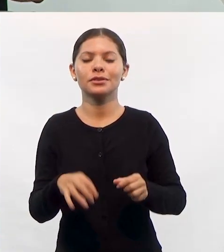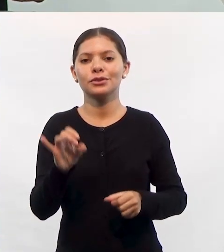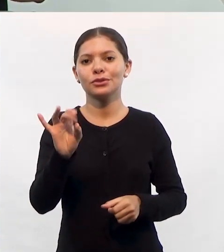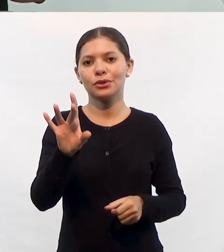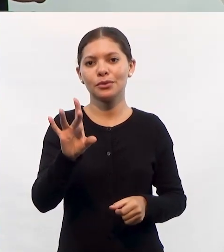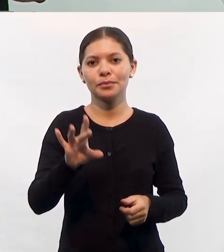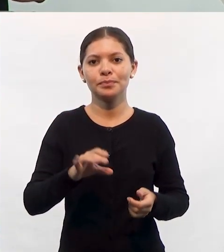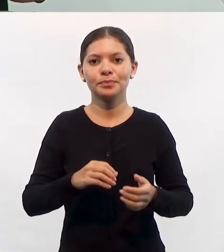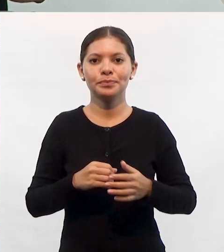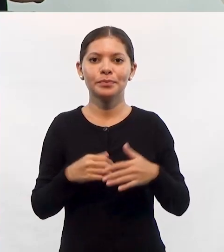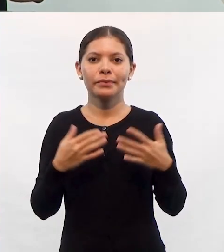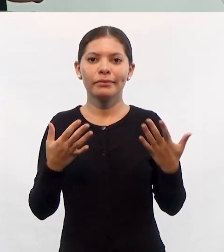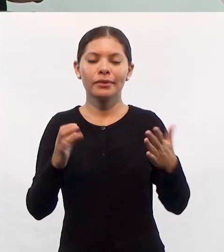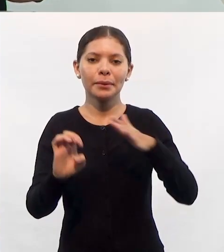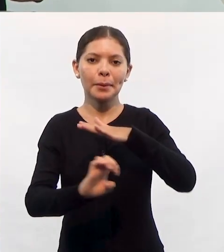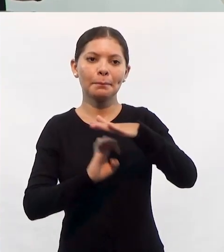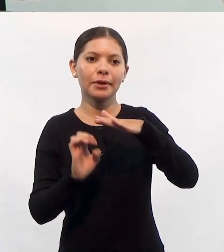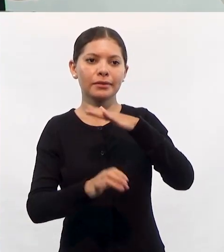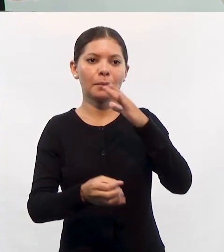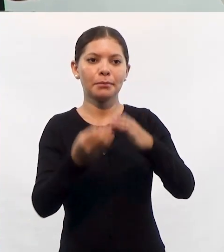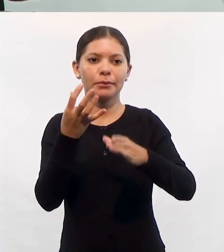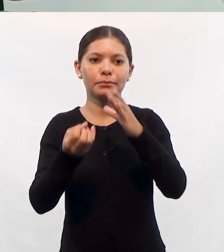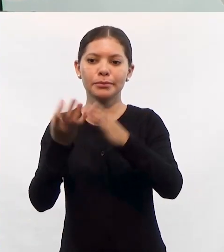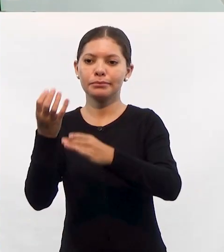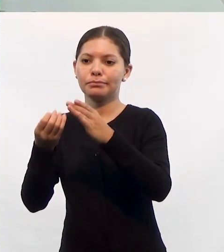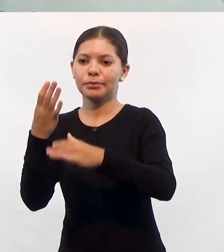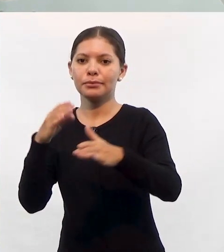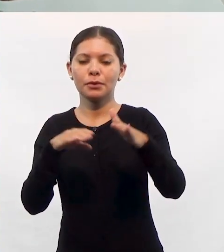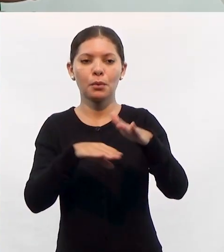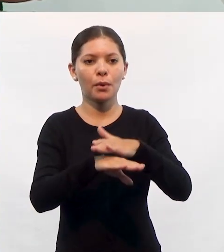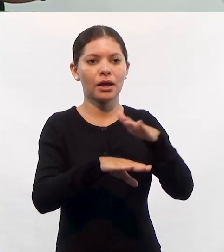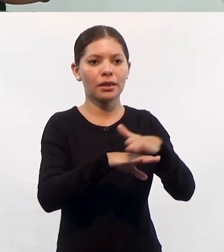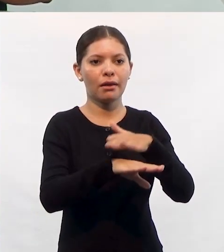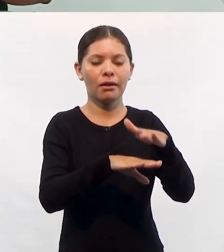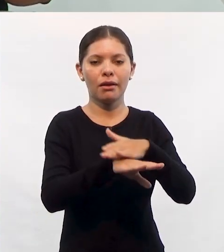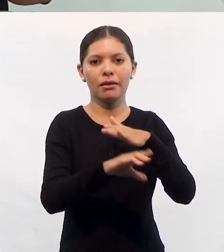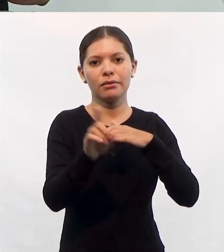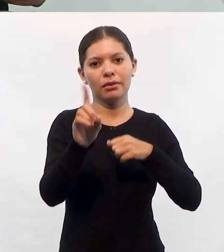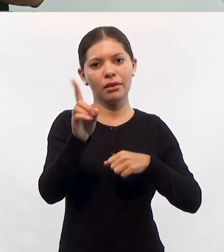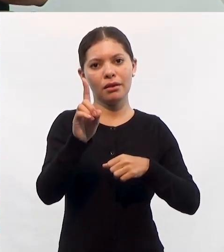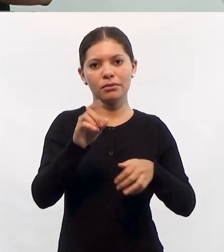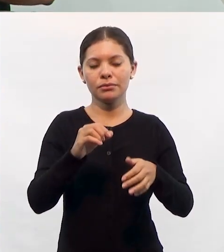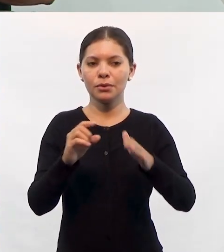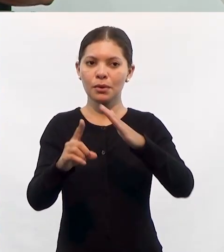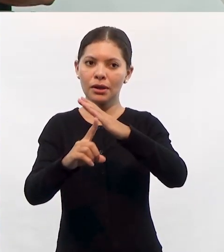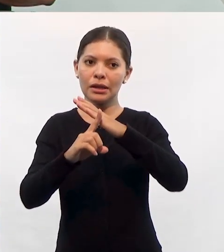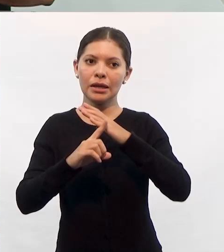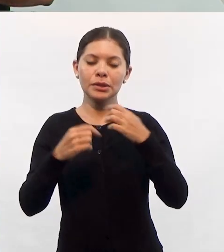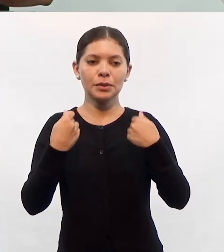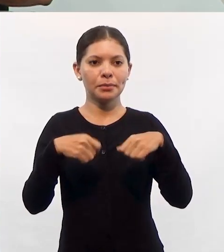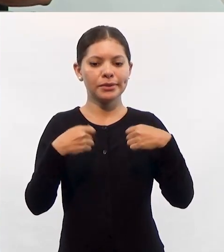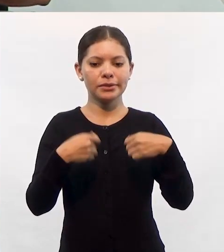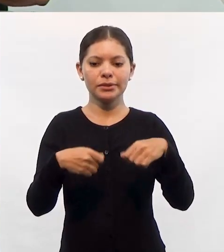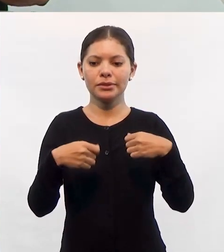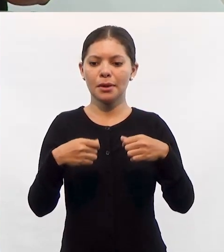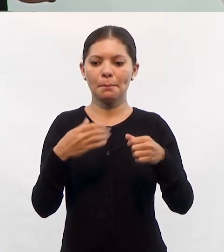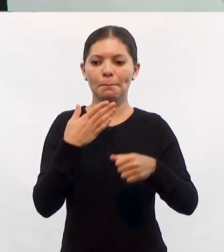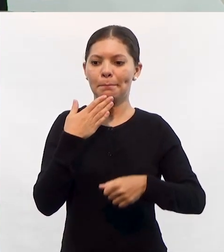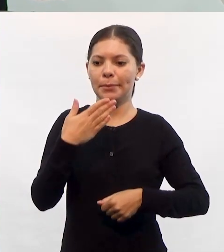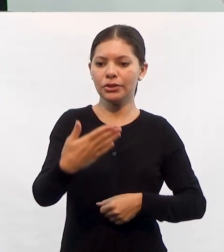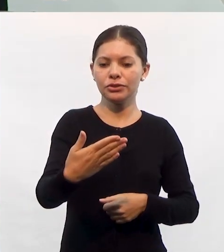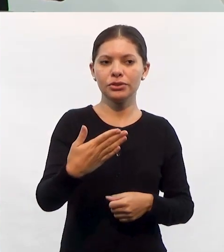isso significa que a empresa não vai produzir produtos e estocar sem que o cliente esteja demandando esses produtos